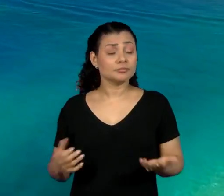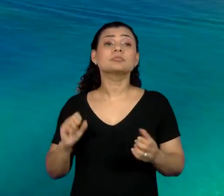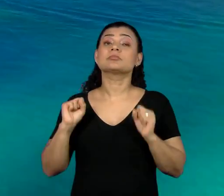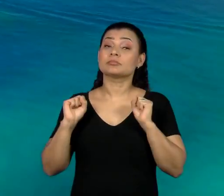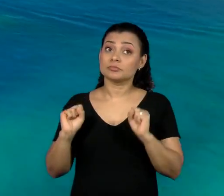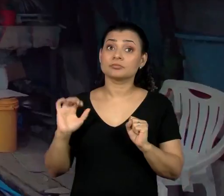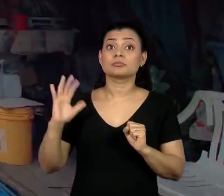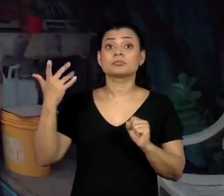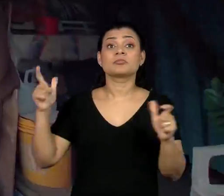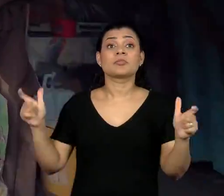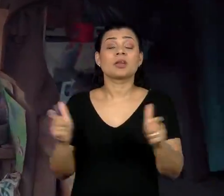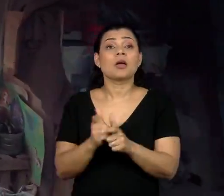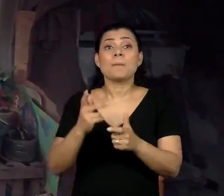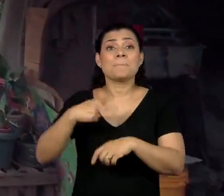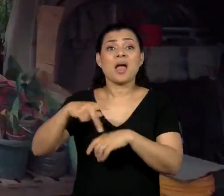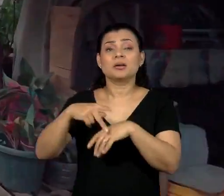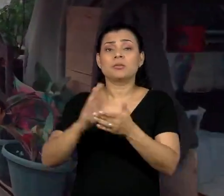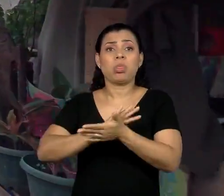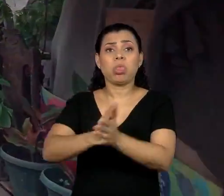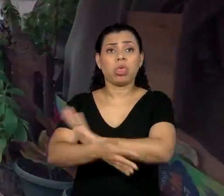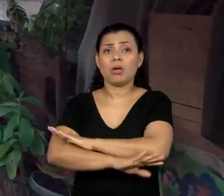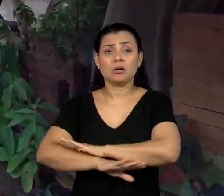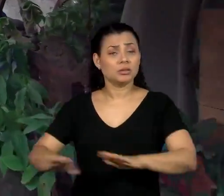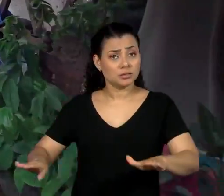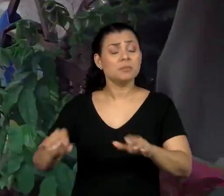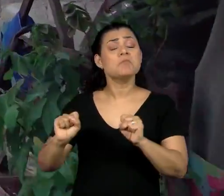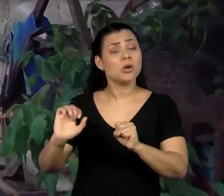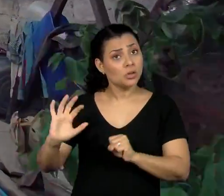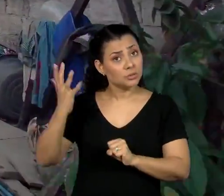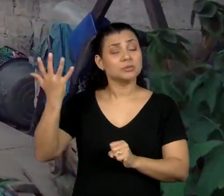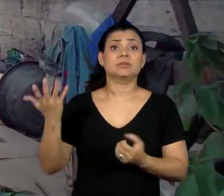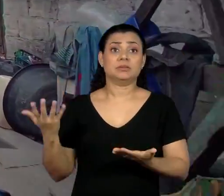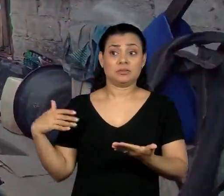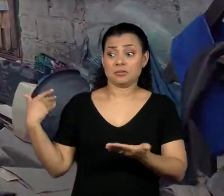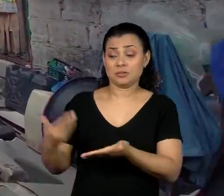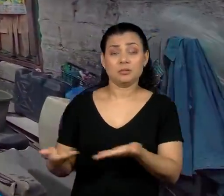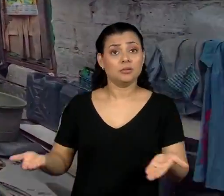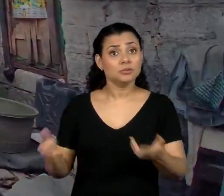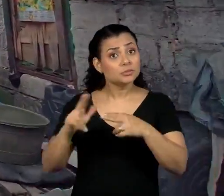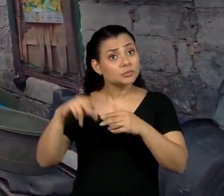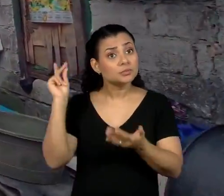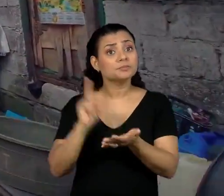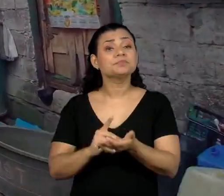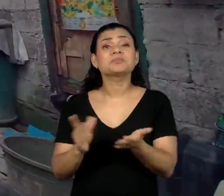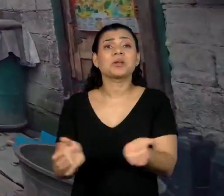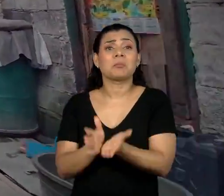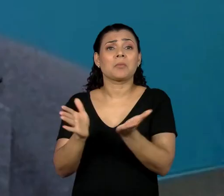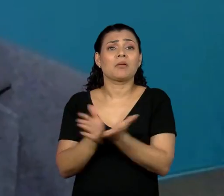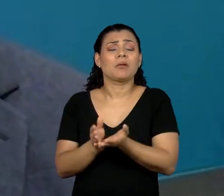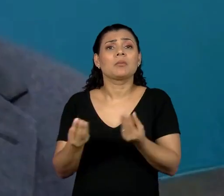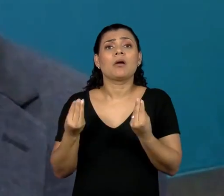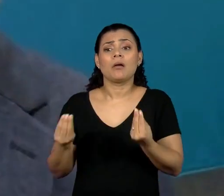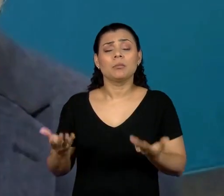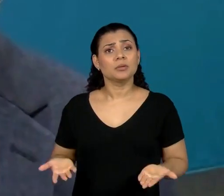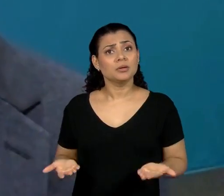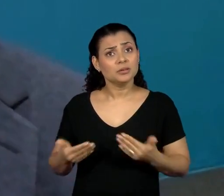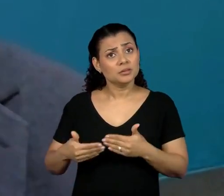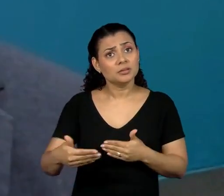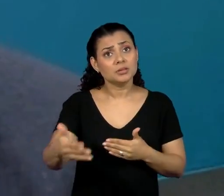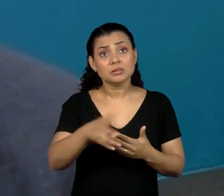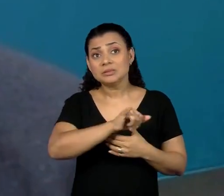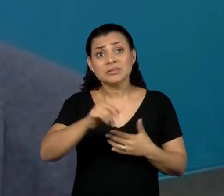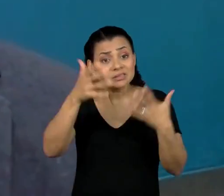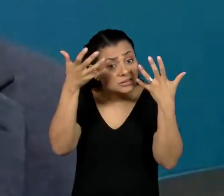serem extintos. Não existe precedente disso na história da humanidade. O que a gente vai fazer com a população desses países? Quando uma seca vem